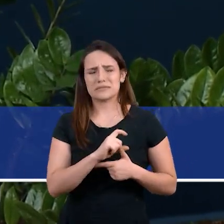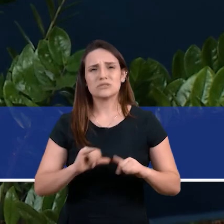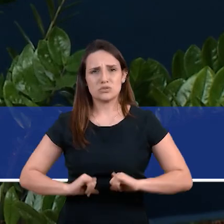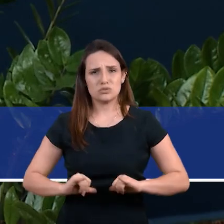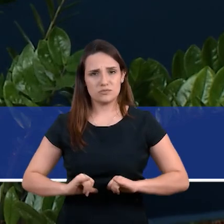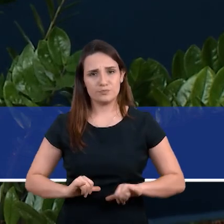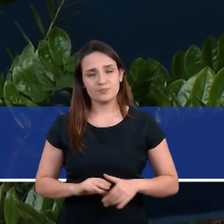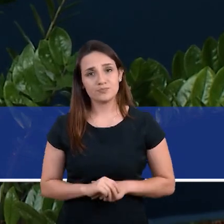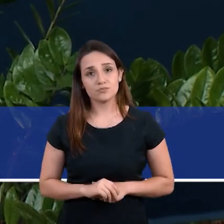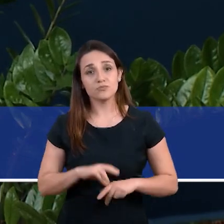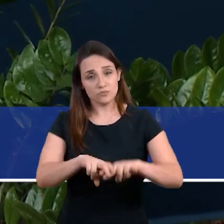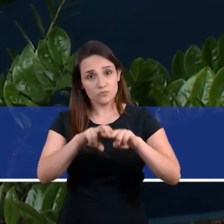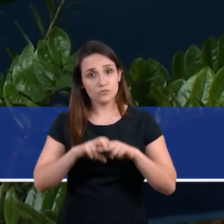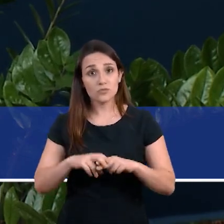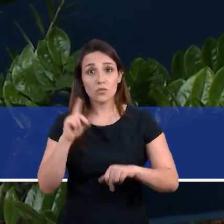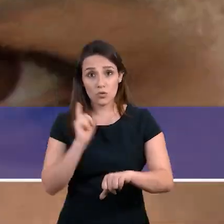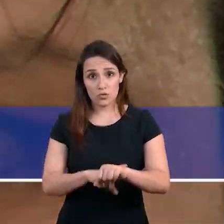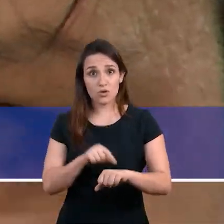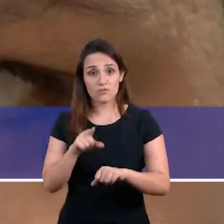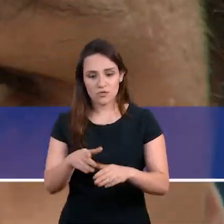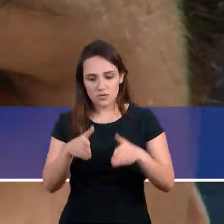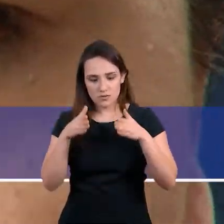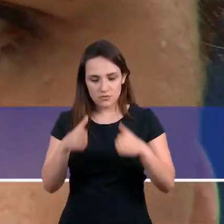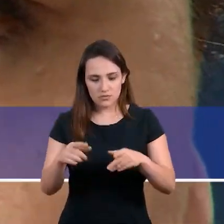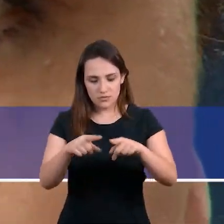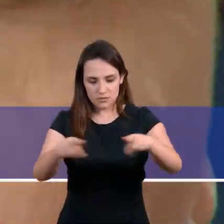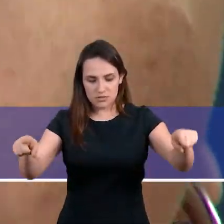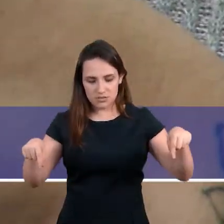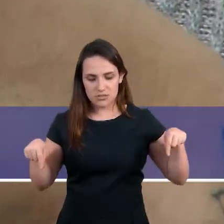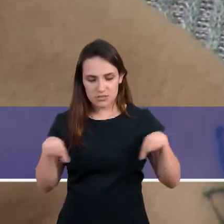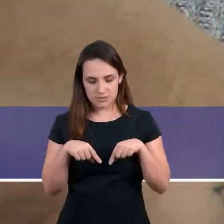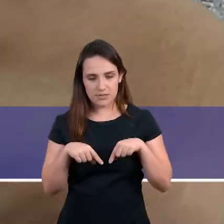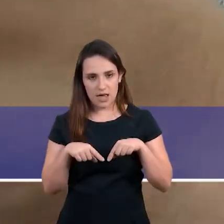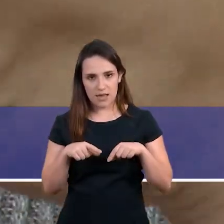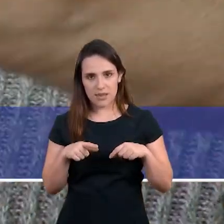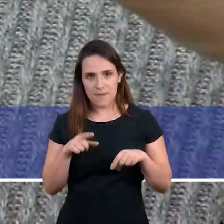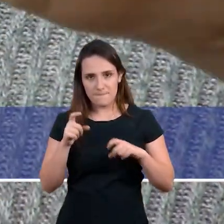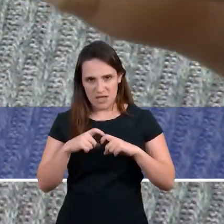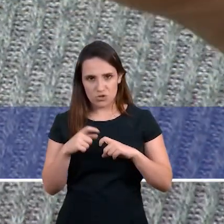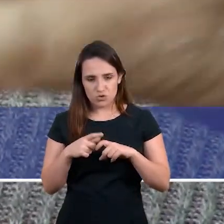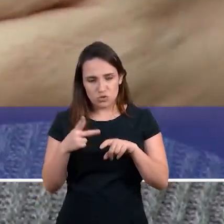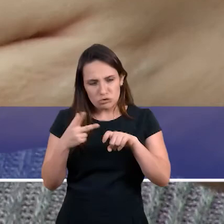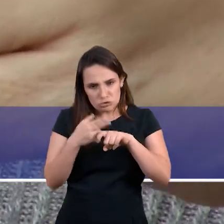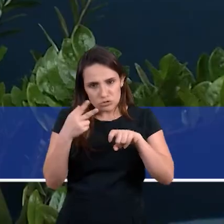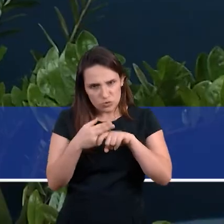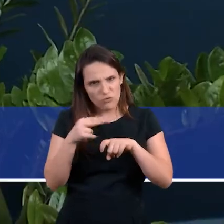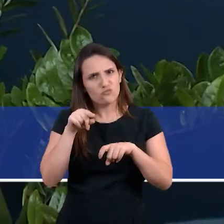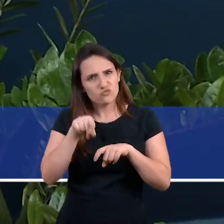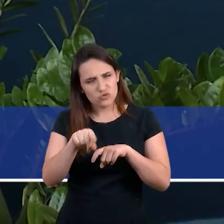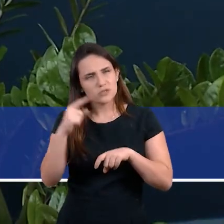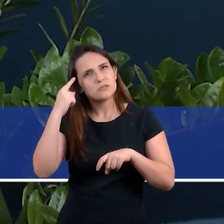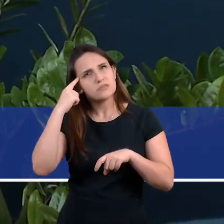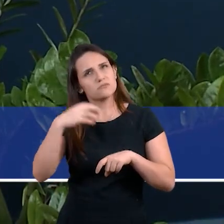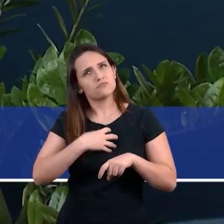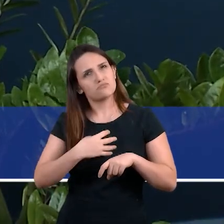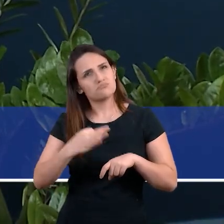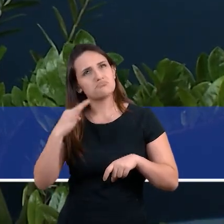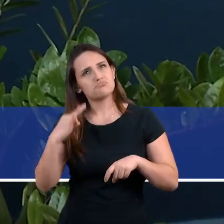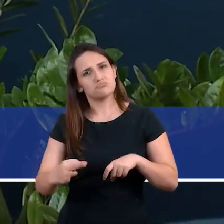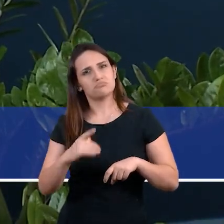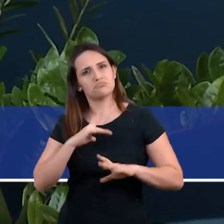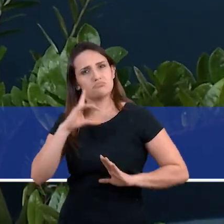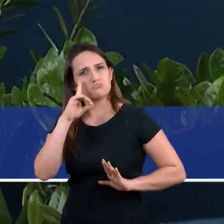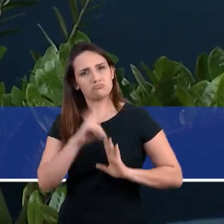por etapas difíceis. Então, a partir do momento que você entra na sala de cirurgia, sabendo que você vai sair de lá por direito